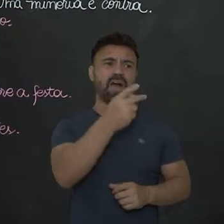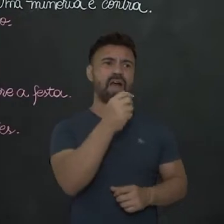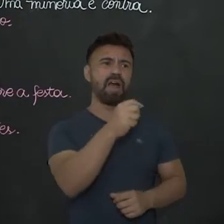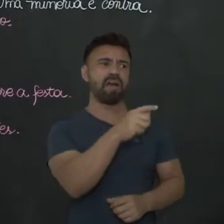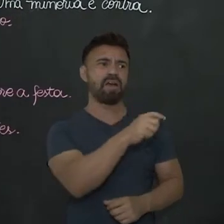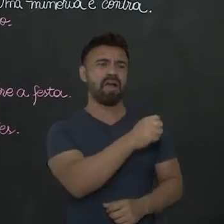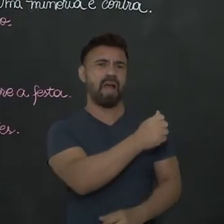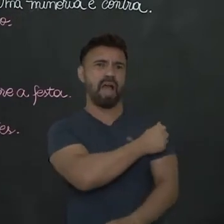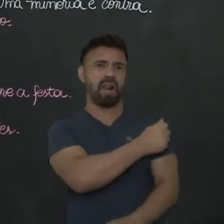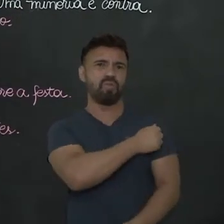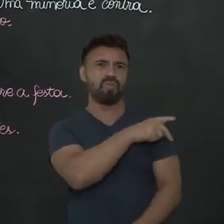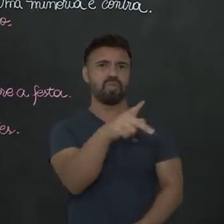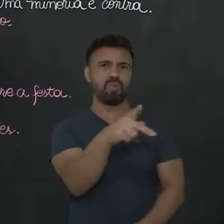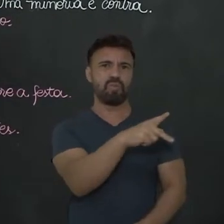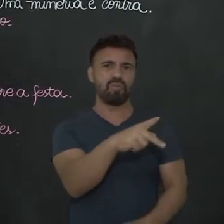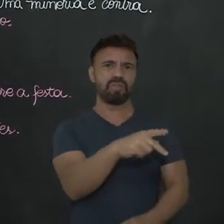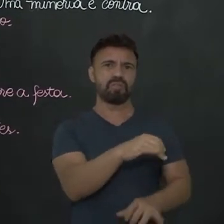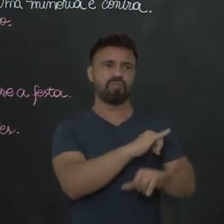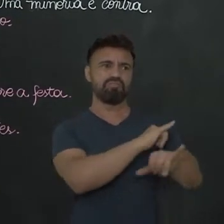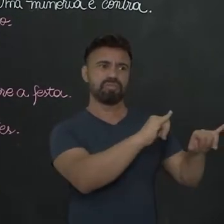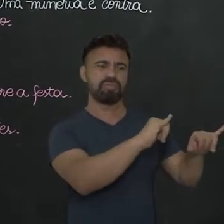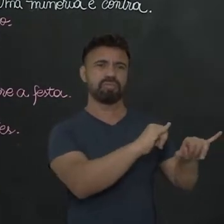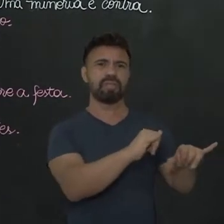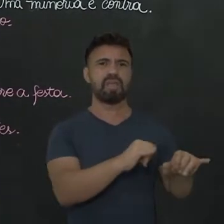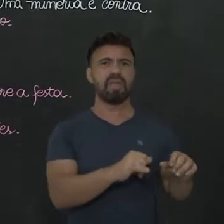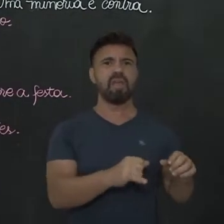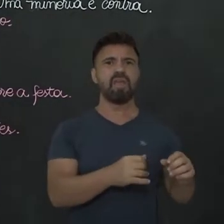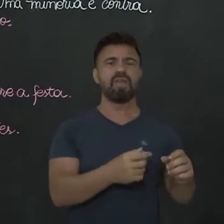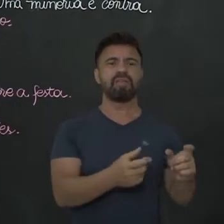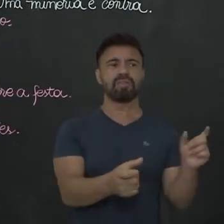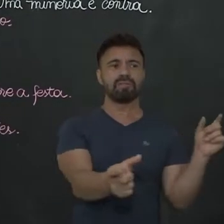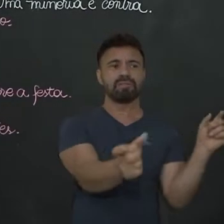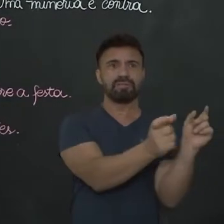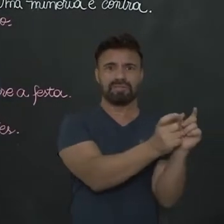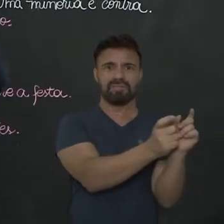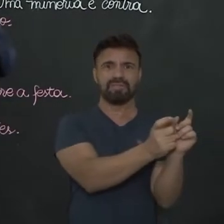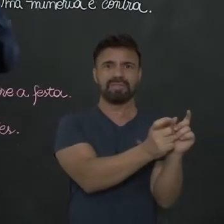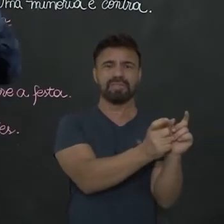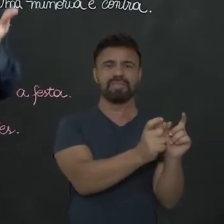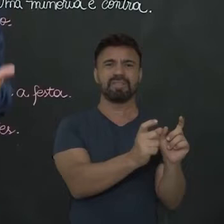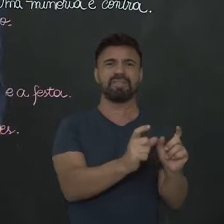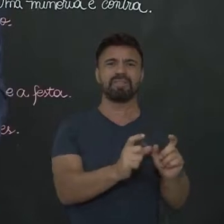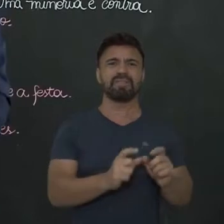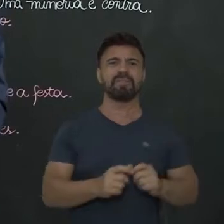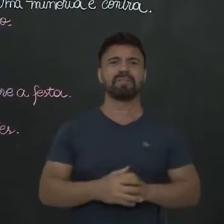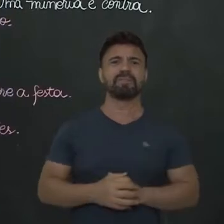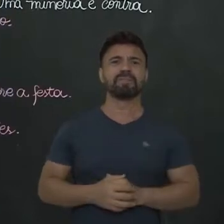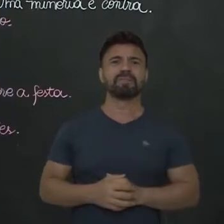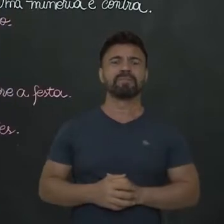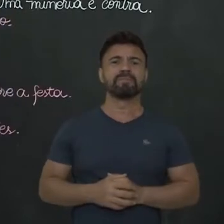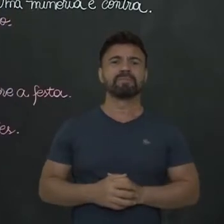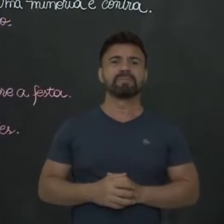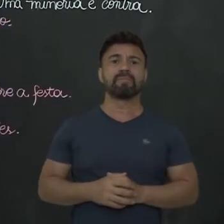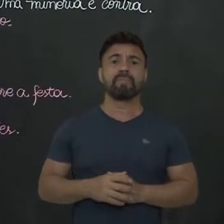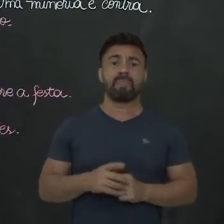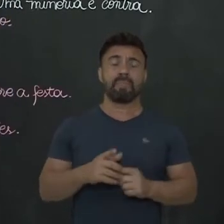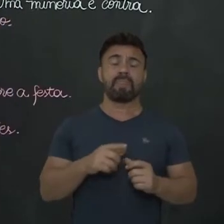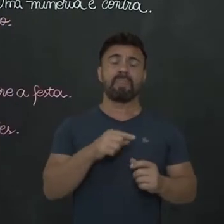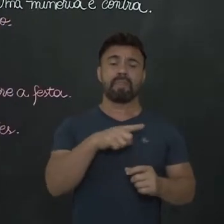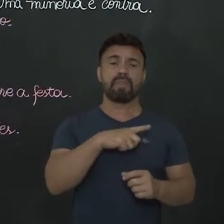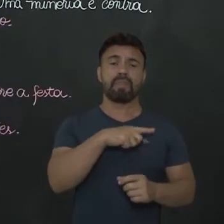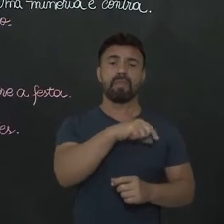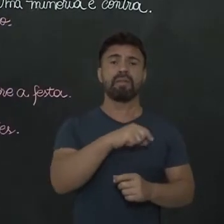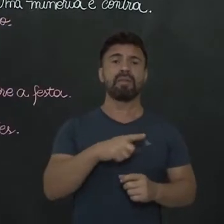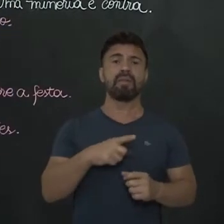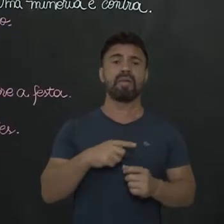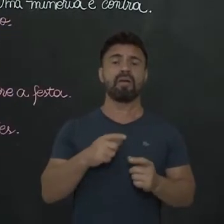aluna e o professor. O sujeito aqui está posposto ao verbo, ou seja, depois do verbo. Nesse tipo de construção,